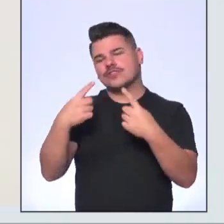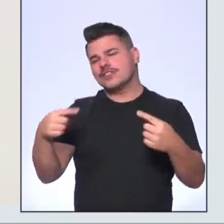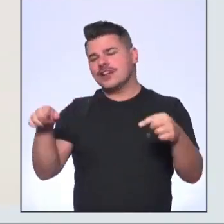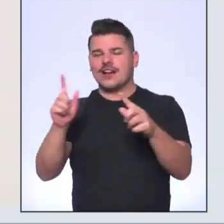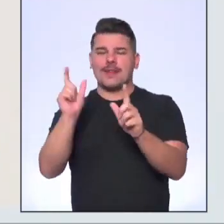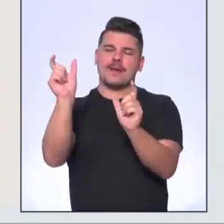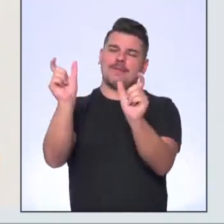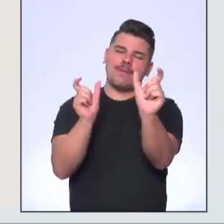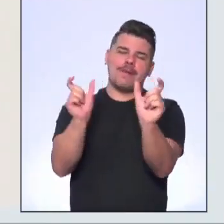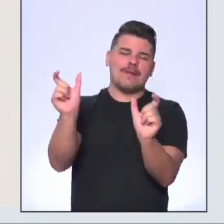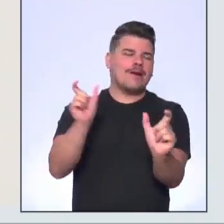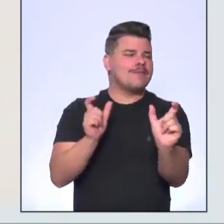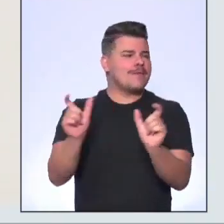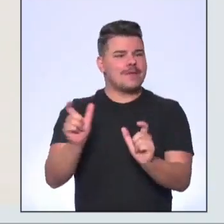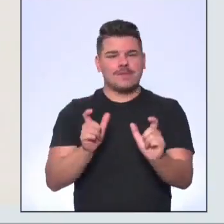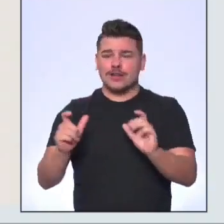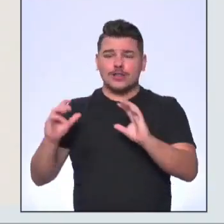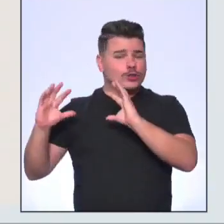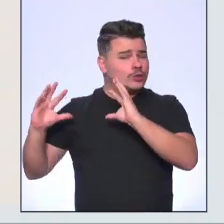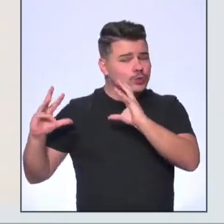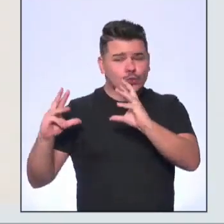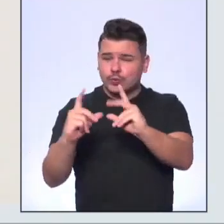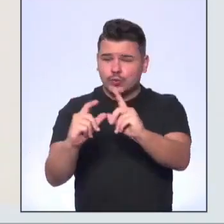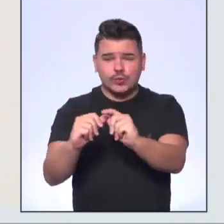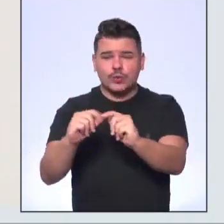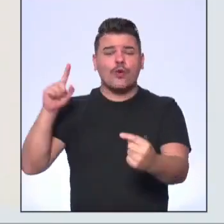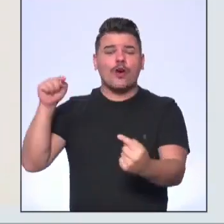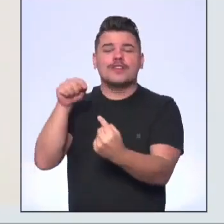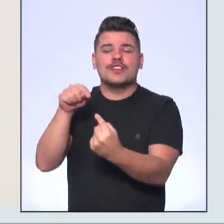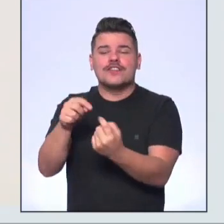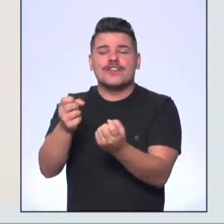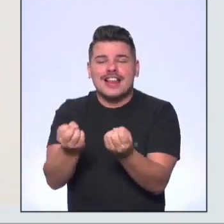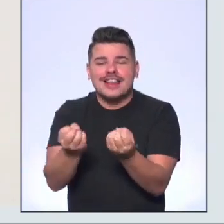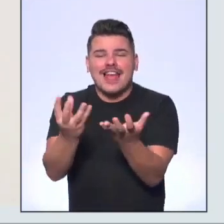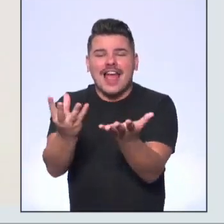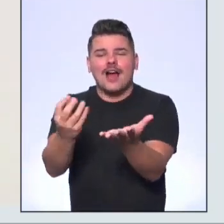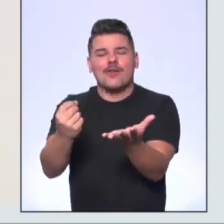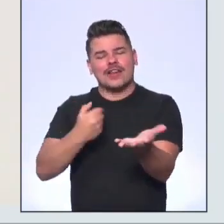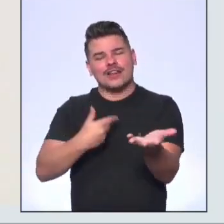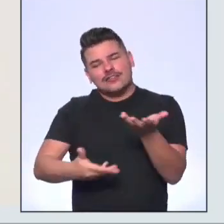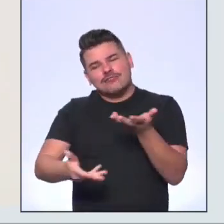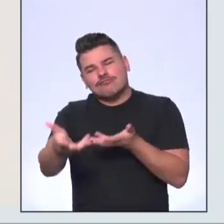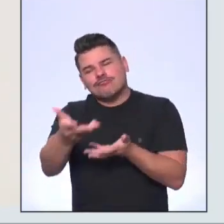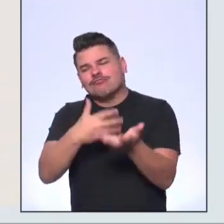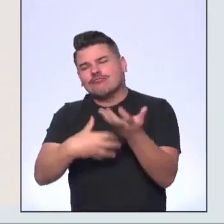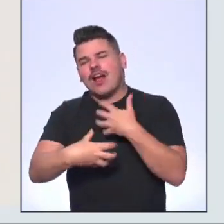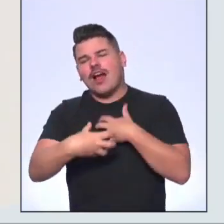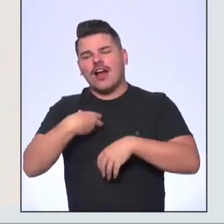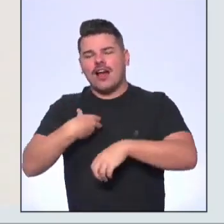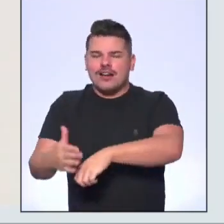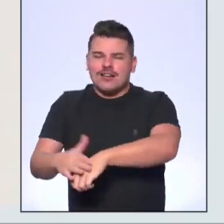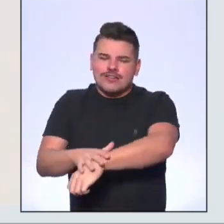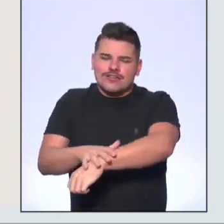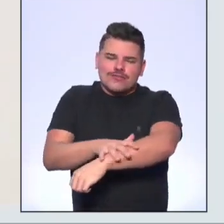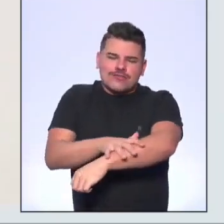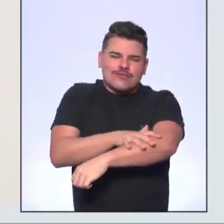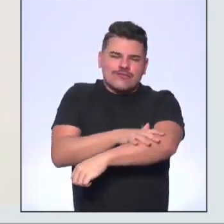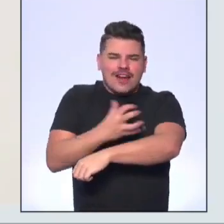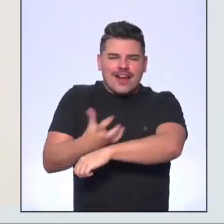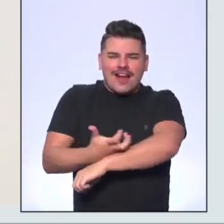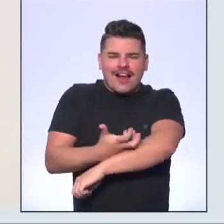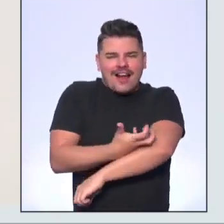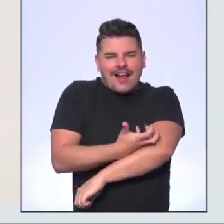isso tem primordialmente o objetivo do envolvimento sensorial, ou seja, de